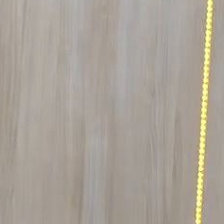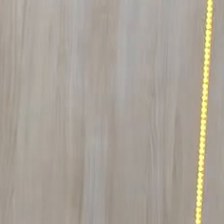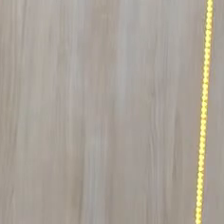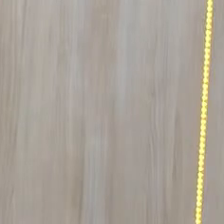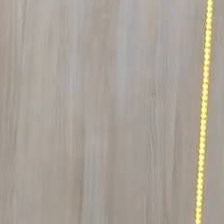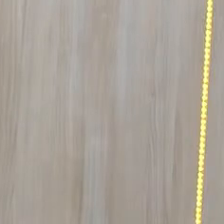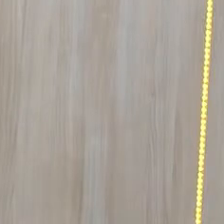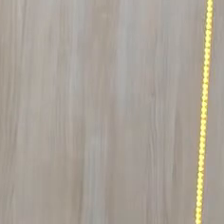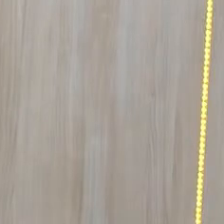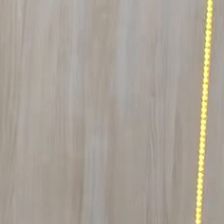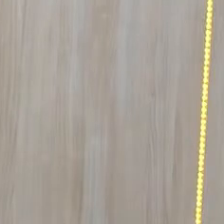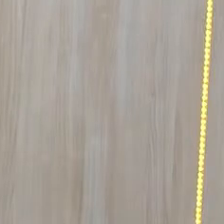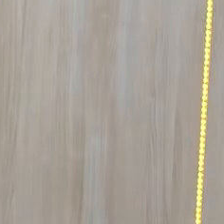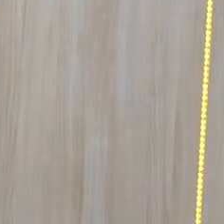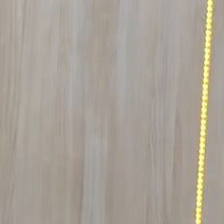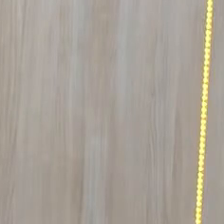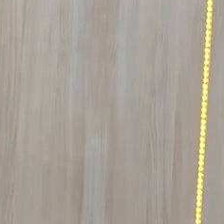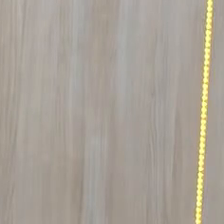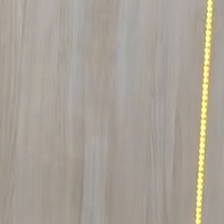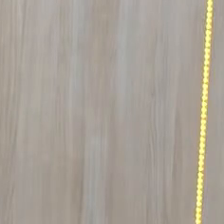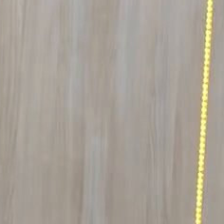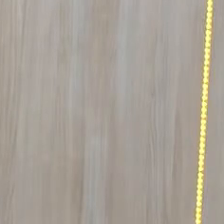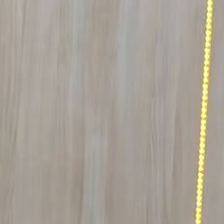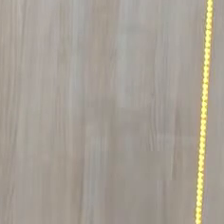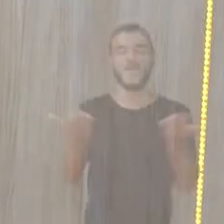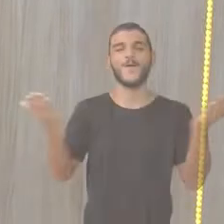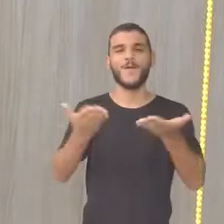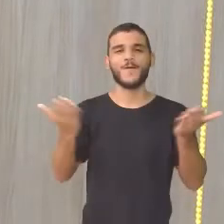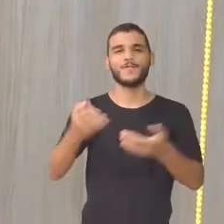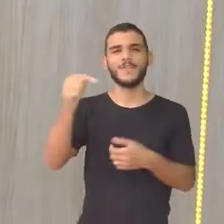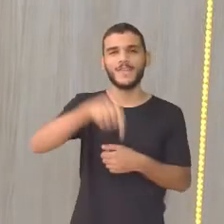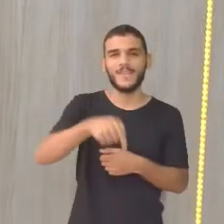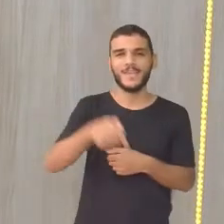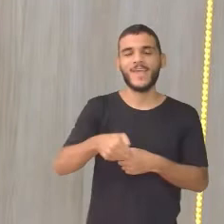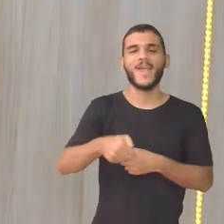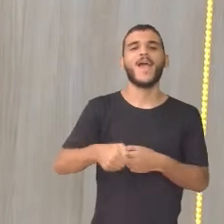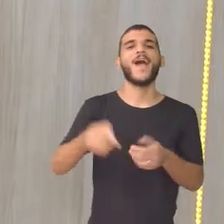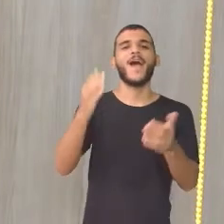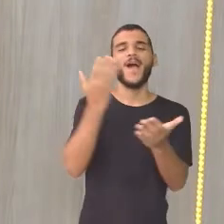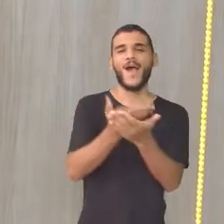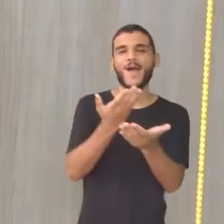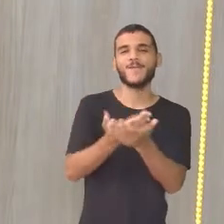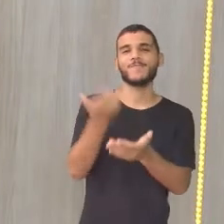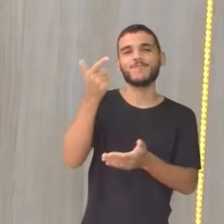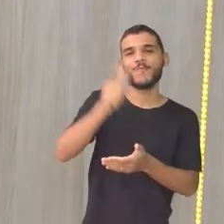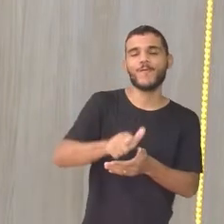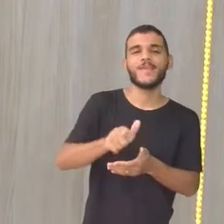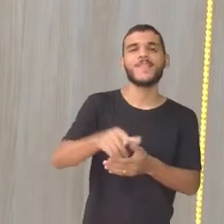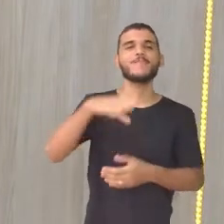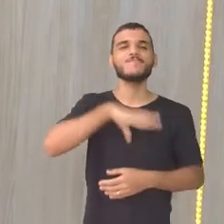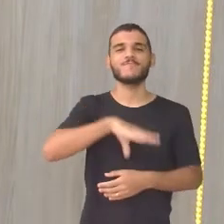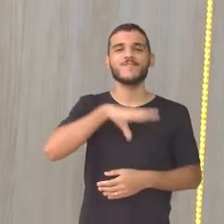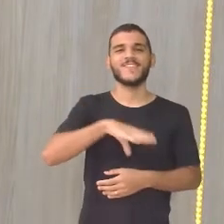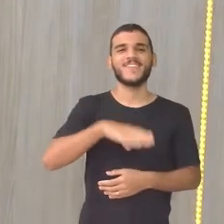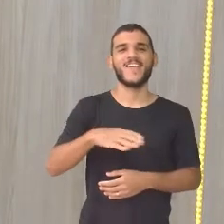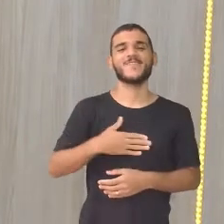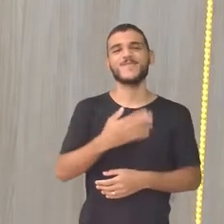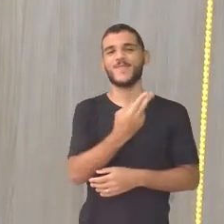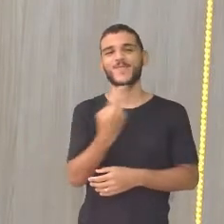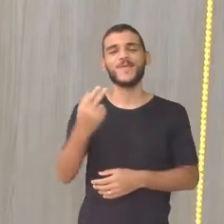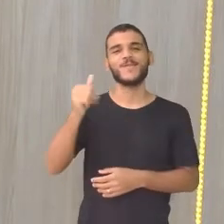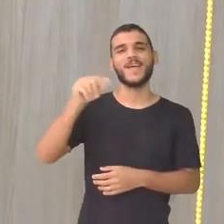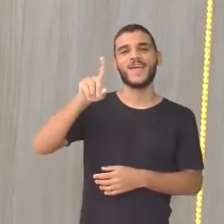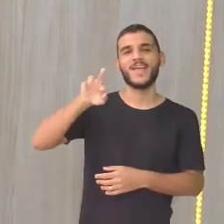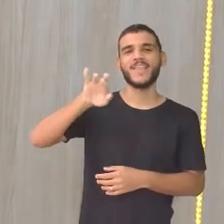Olá, pessoal, tudo bem com vocês? Estamos aqui para mais uma aula de língua portuguesa. Eu me chamo Adriana